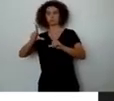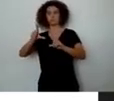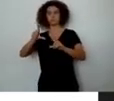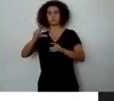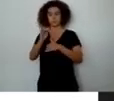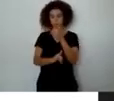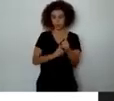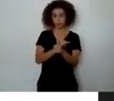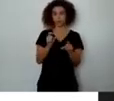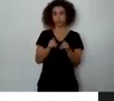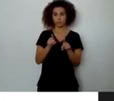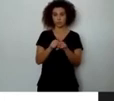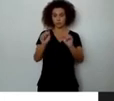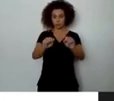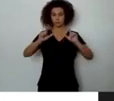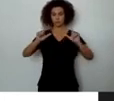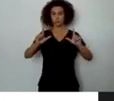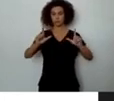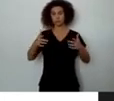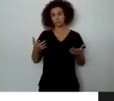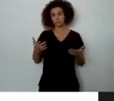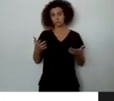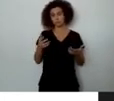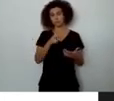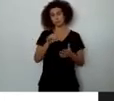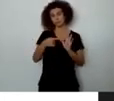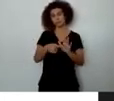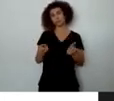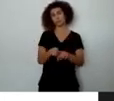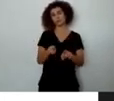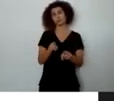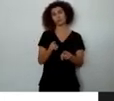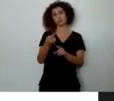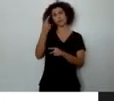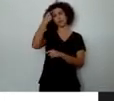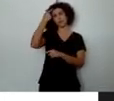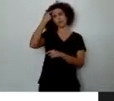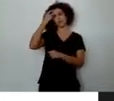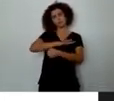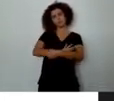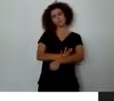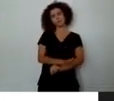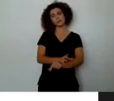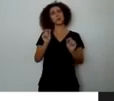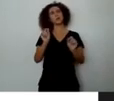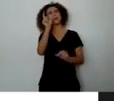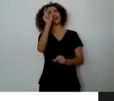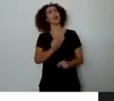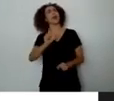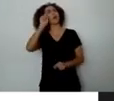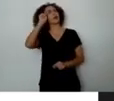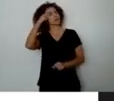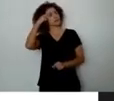também, isso vai gerando impacto na construção daquele imaginário social do que é o negro. E é como